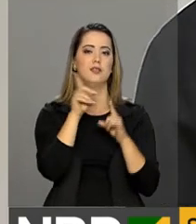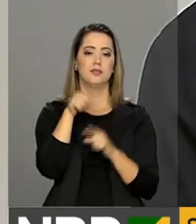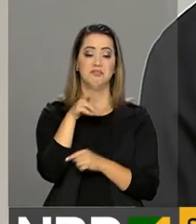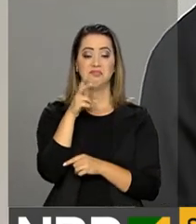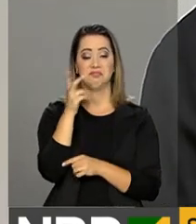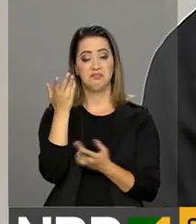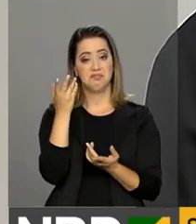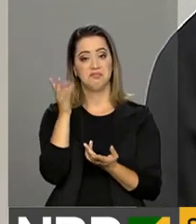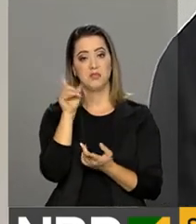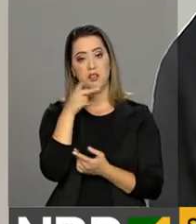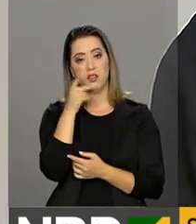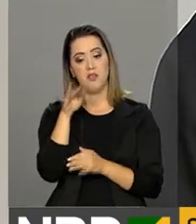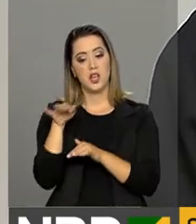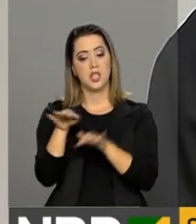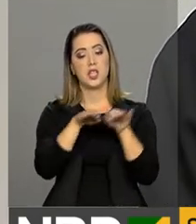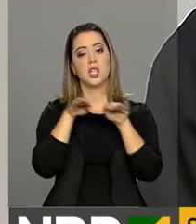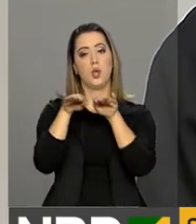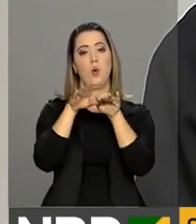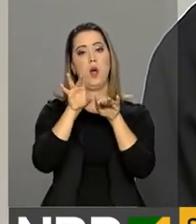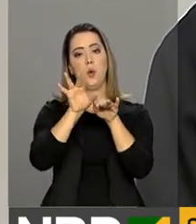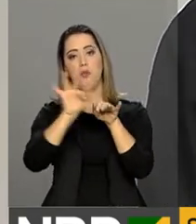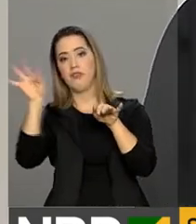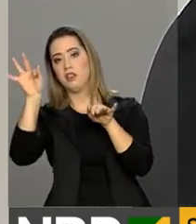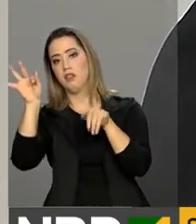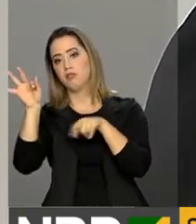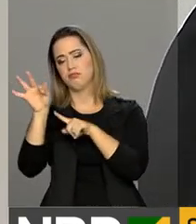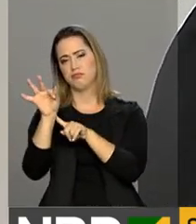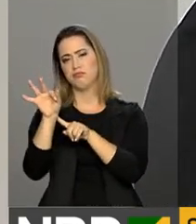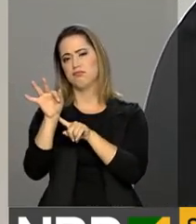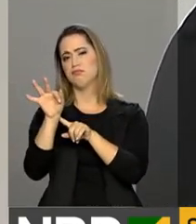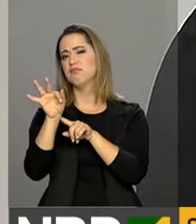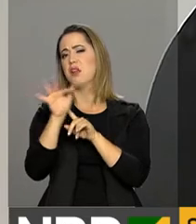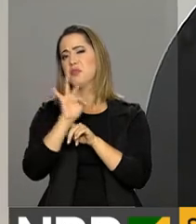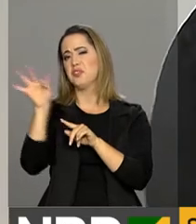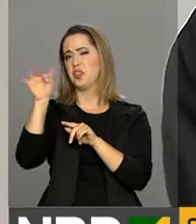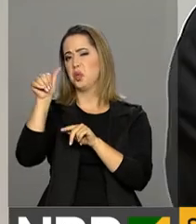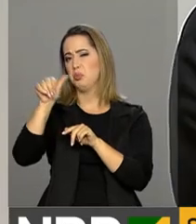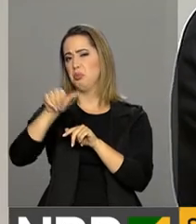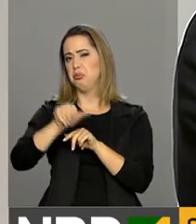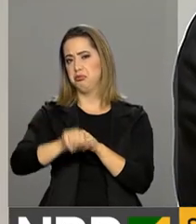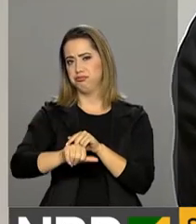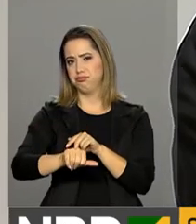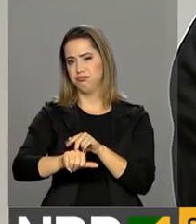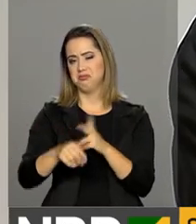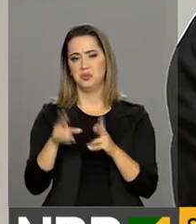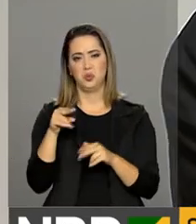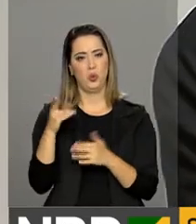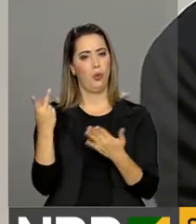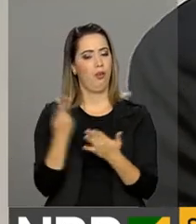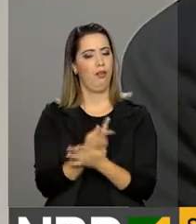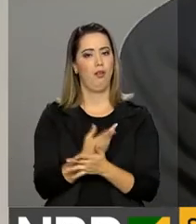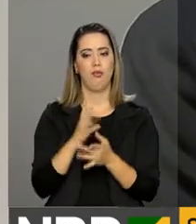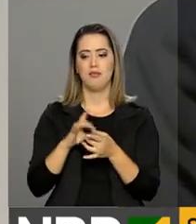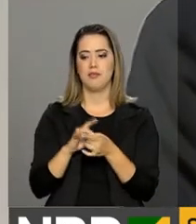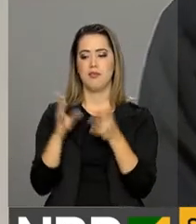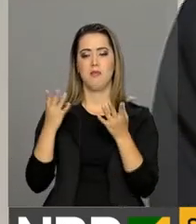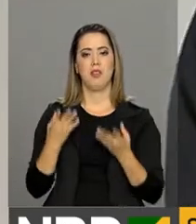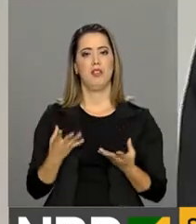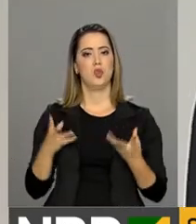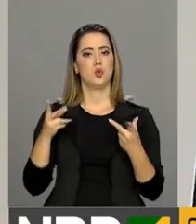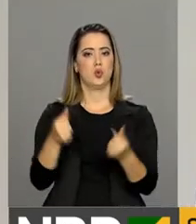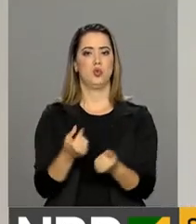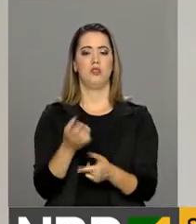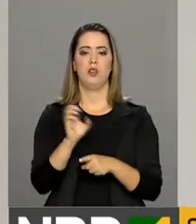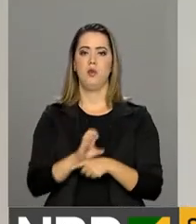deveres democráticos e federativos mas a federação está a venda nunca se se deu autonomia plena aos estados